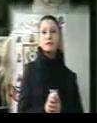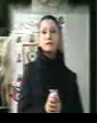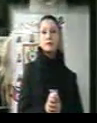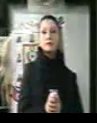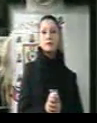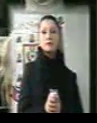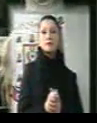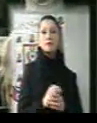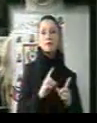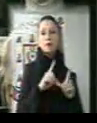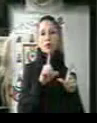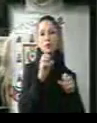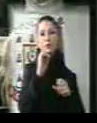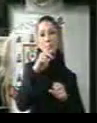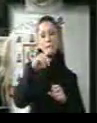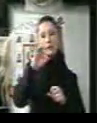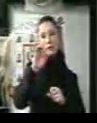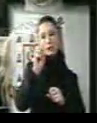Ofício